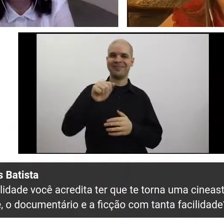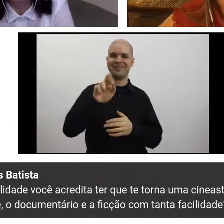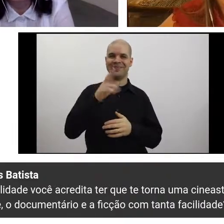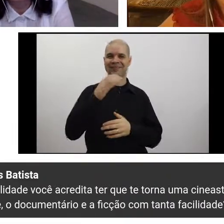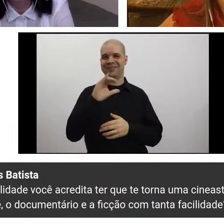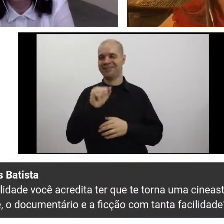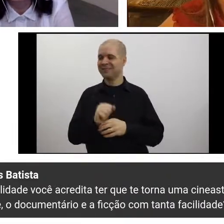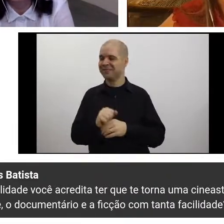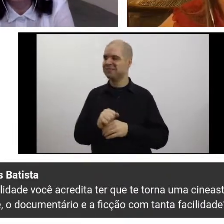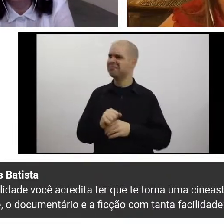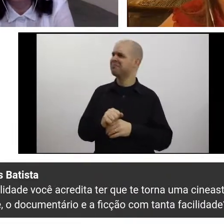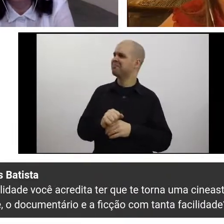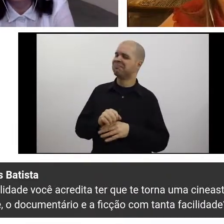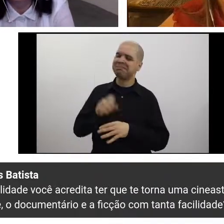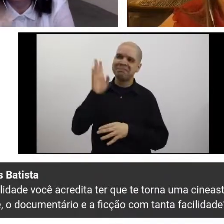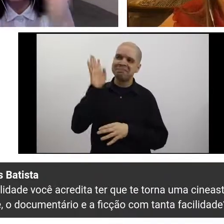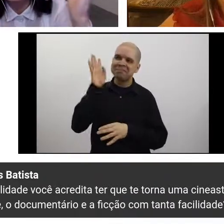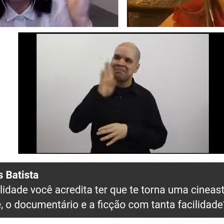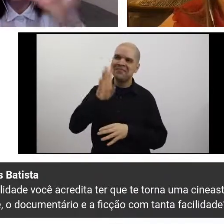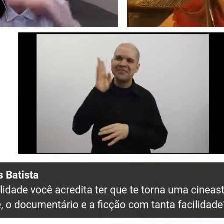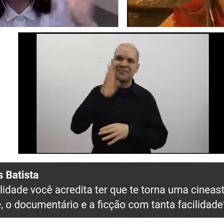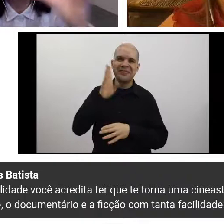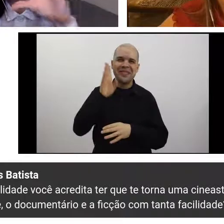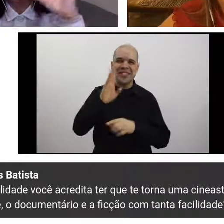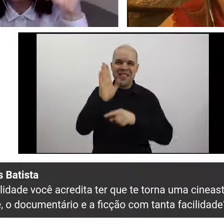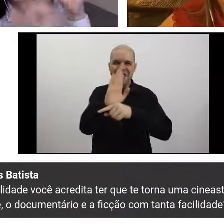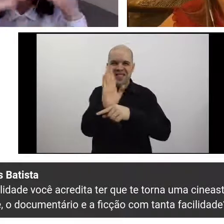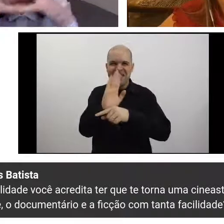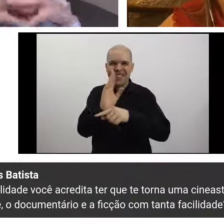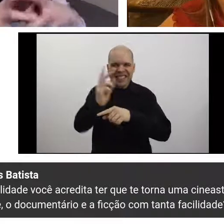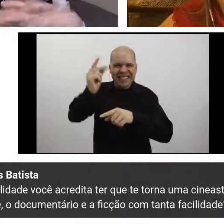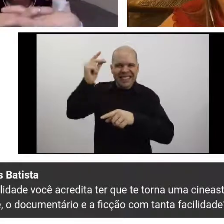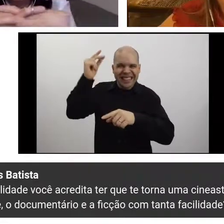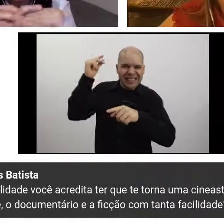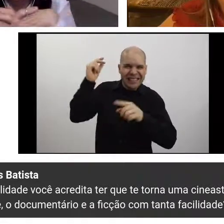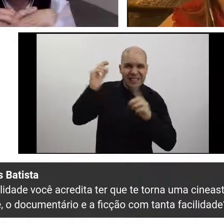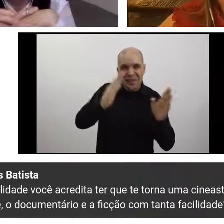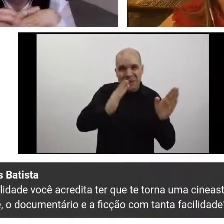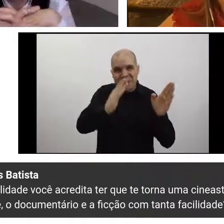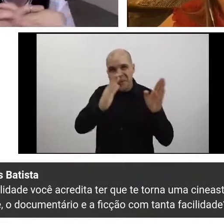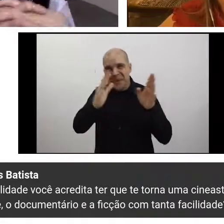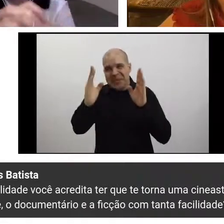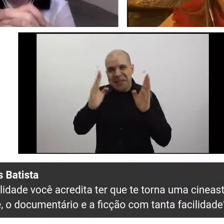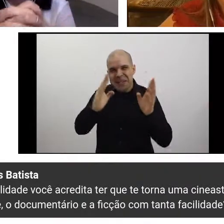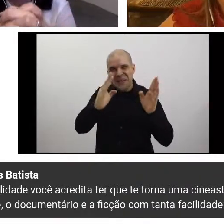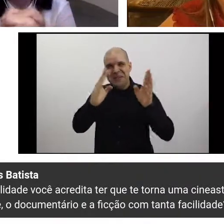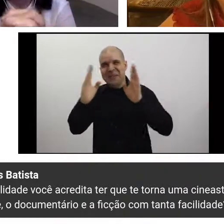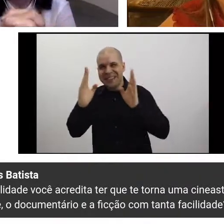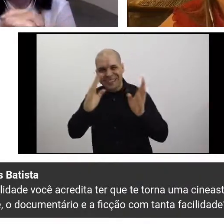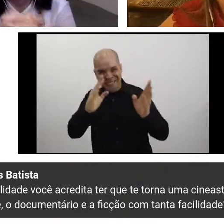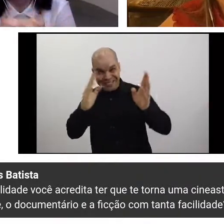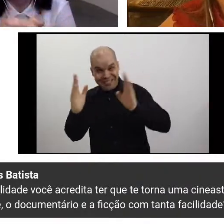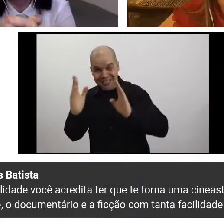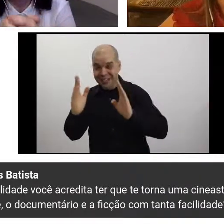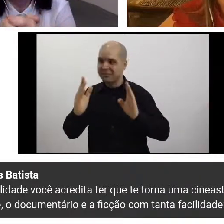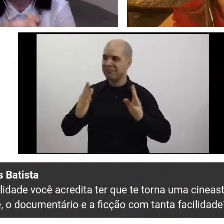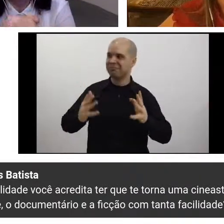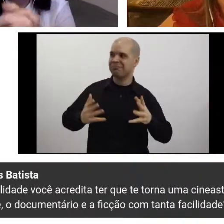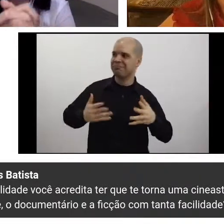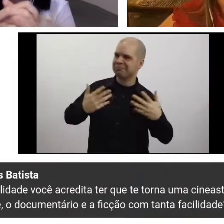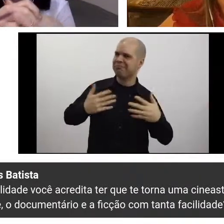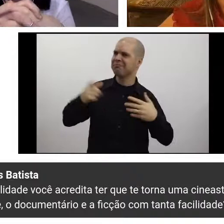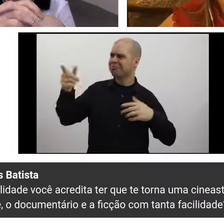incrível assistir todos esses trabalhos, esse recorte muito pequeno, né, dentro da sua